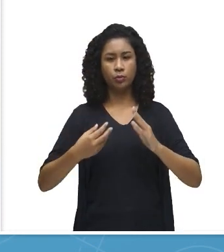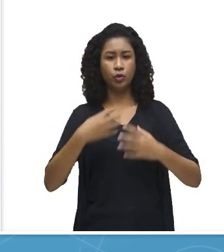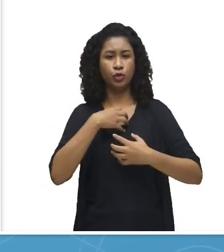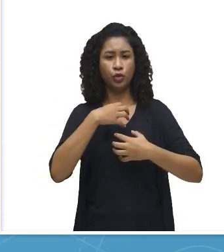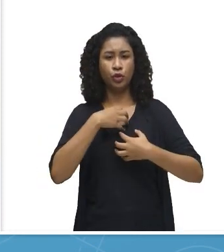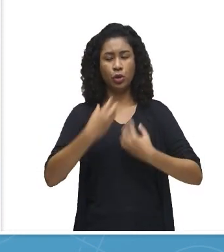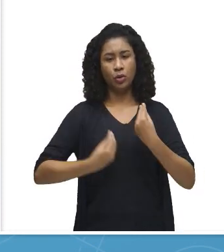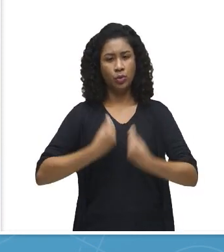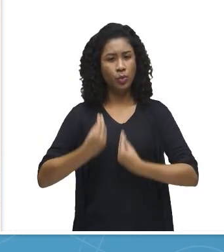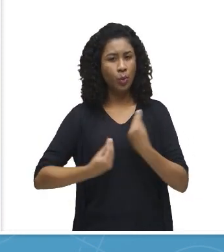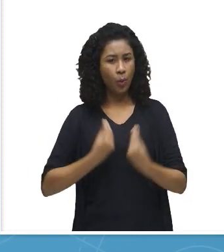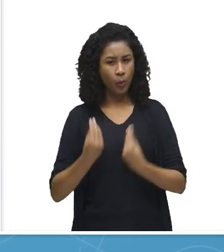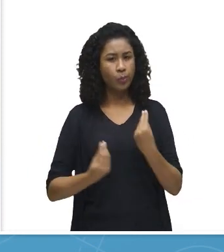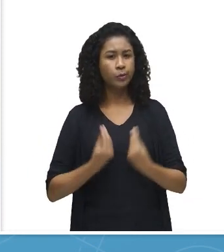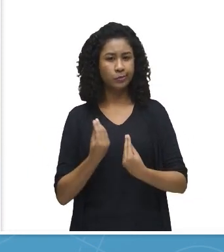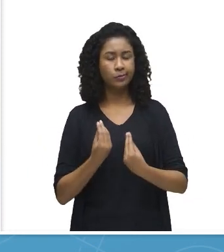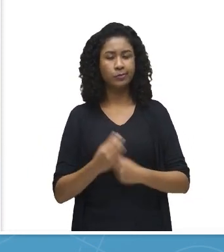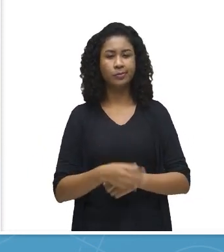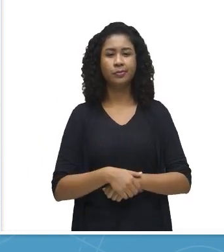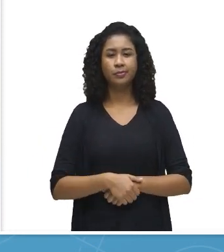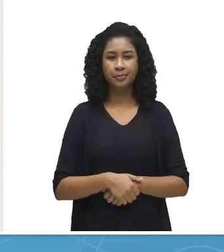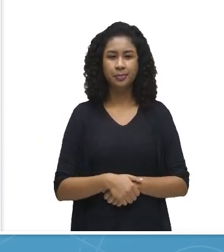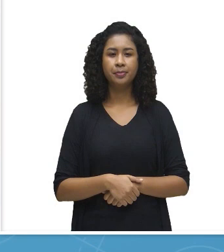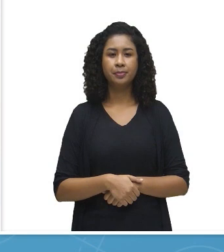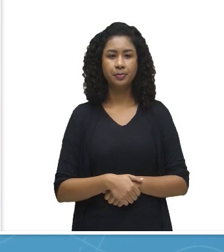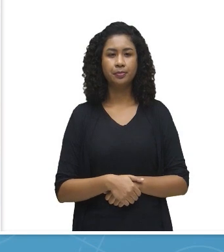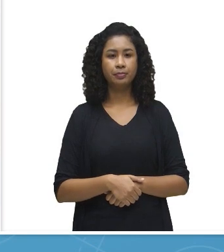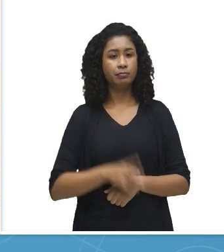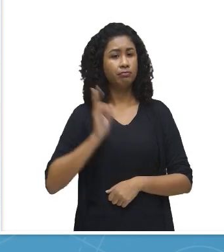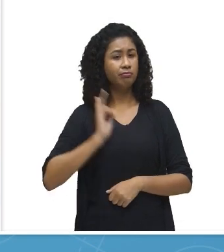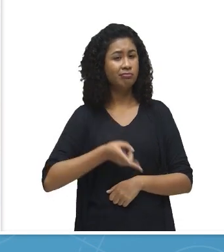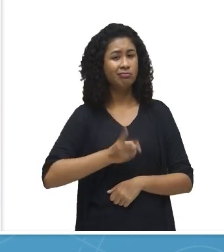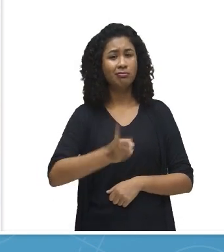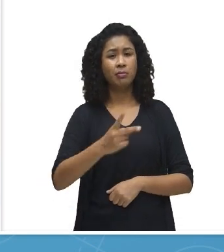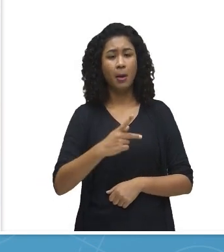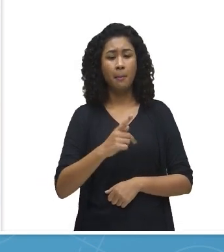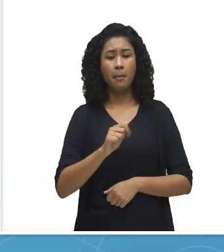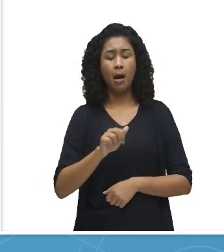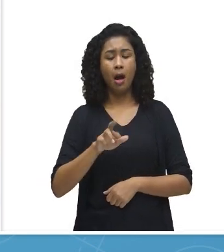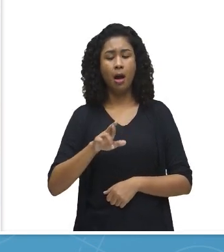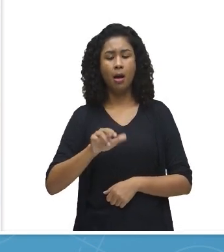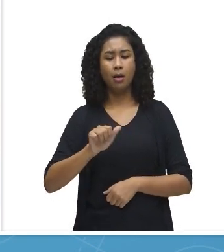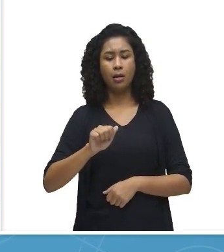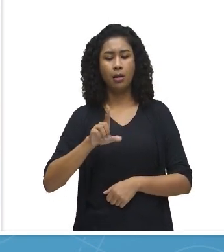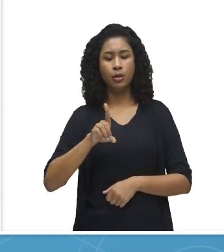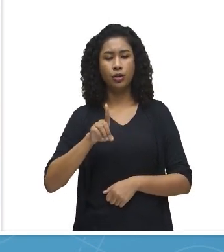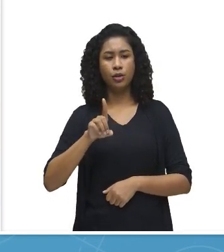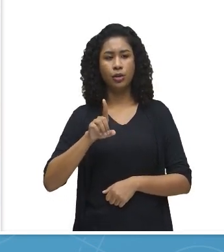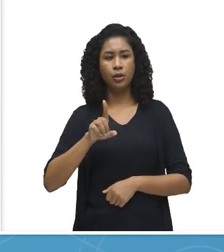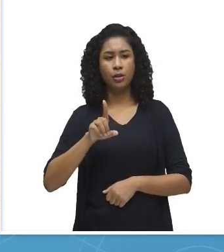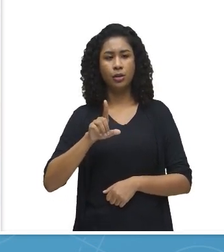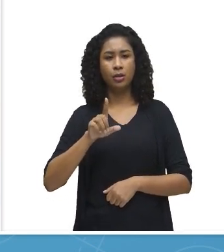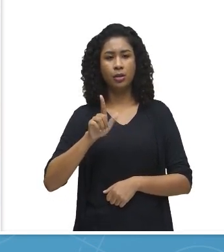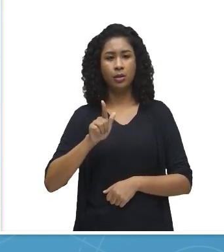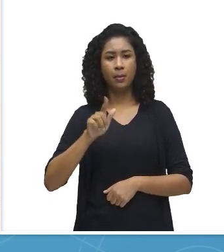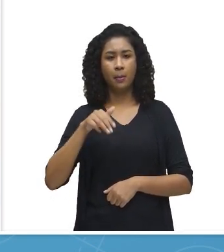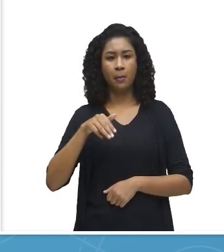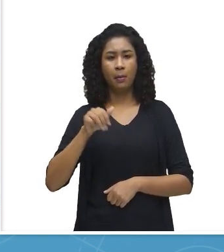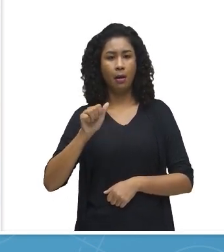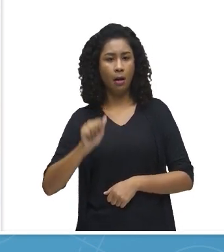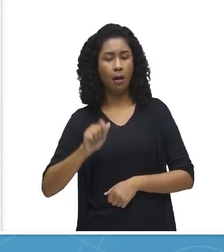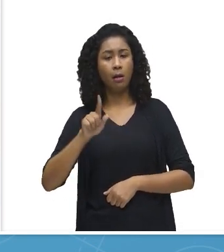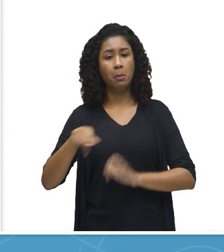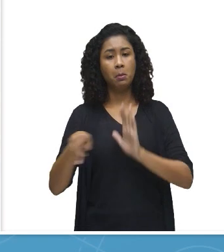sempre paradigma tem a ver com regras, com normas, com modelos,